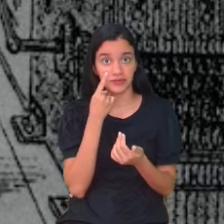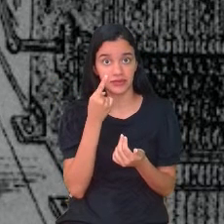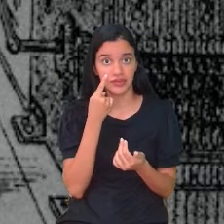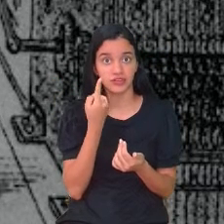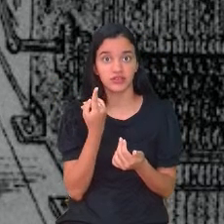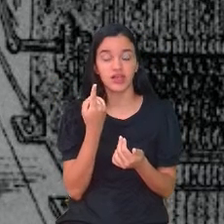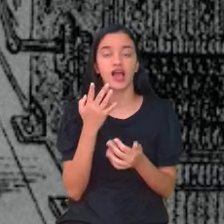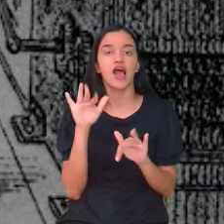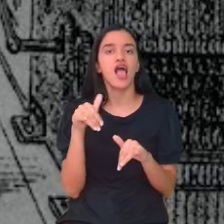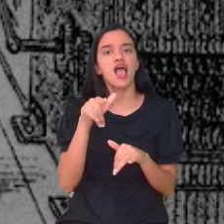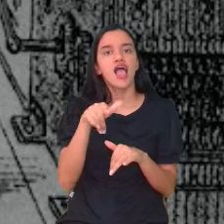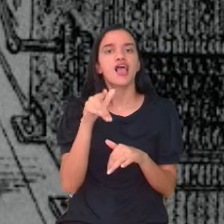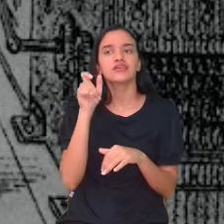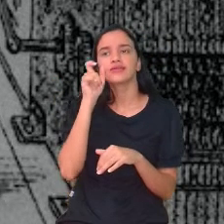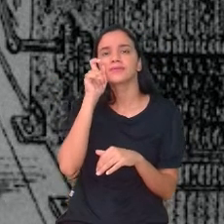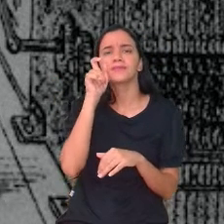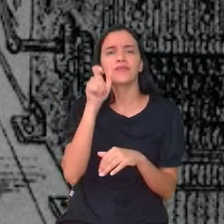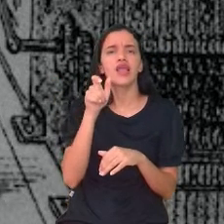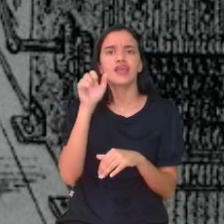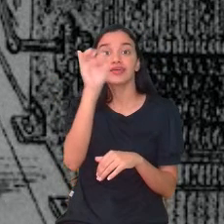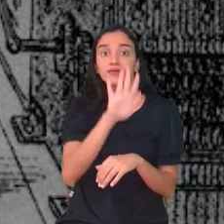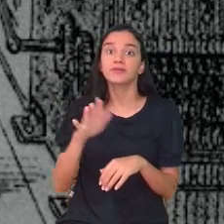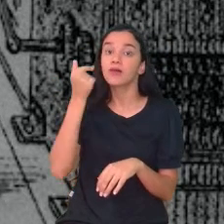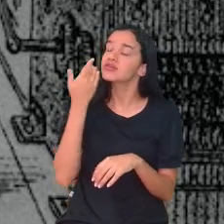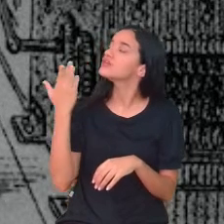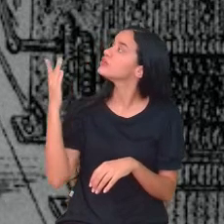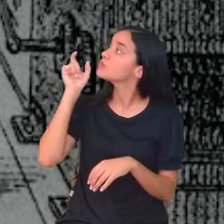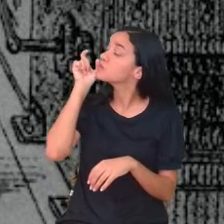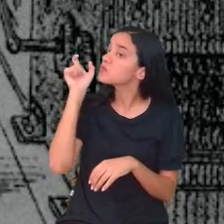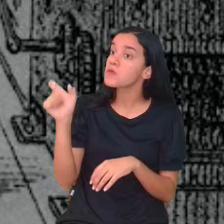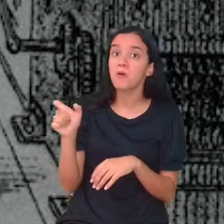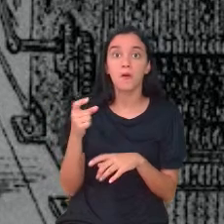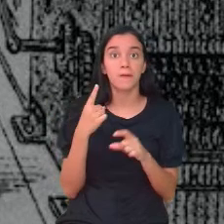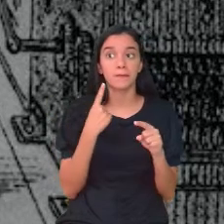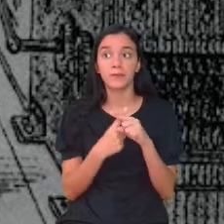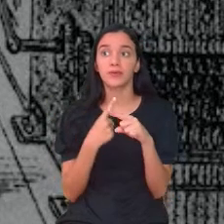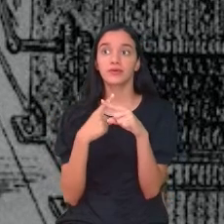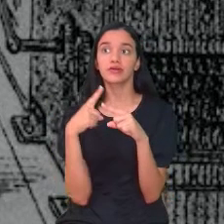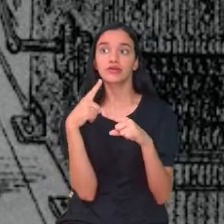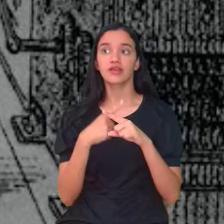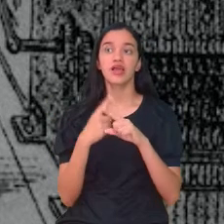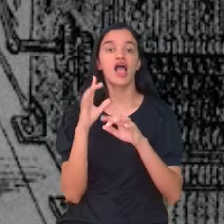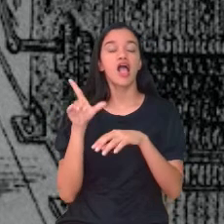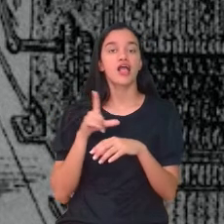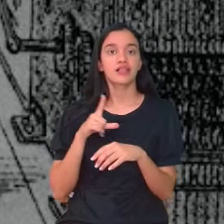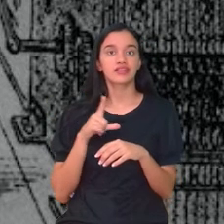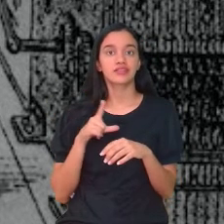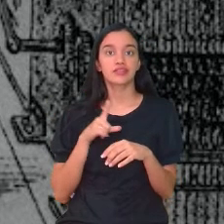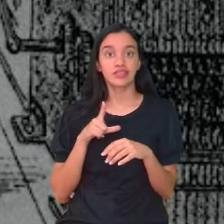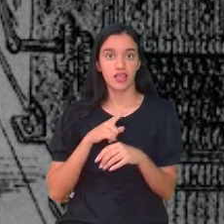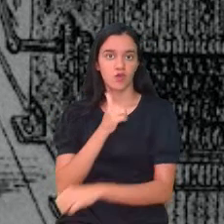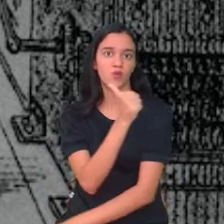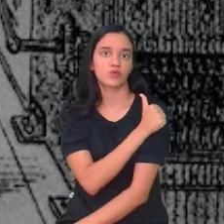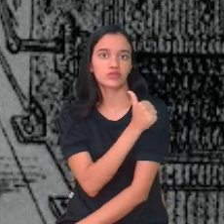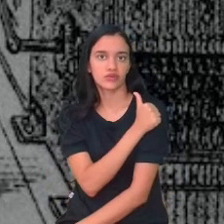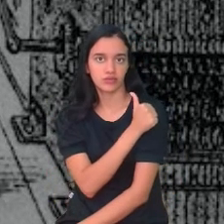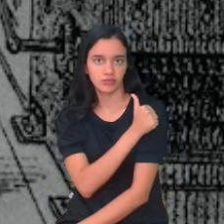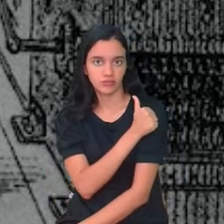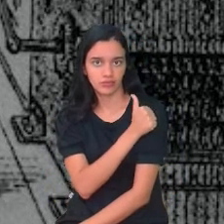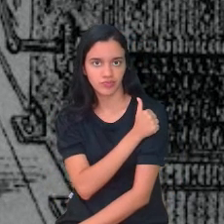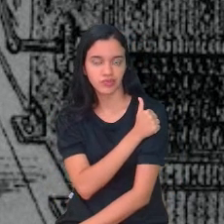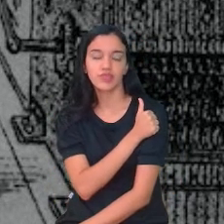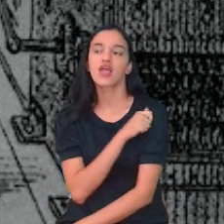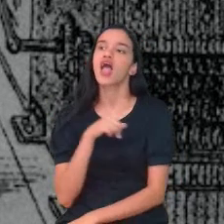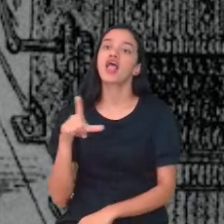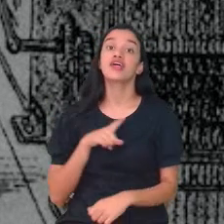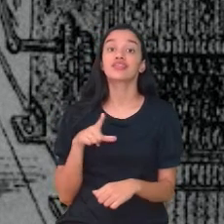essa imagem, ela é interessantíssima, professora, porque bastante. Ó, a gente tem aqui os estudantes, a gente